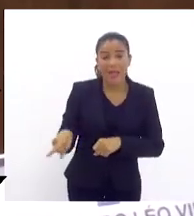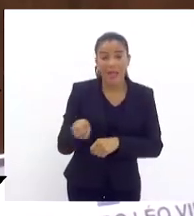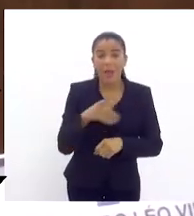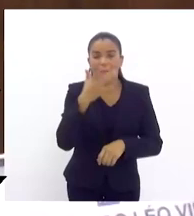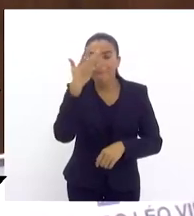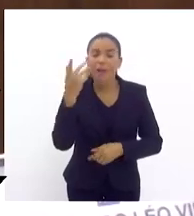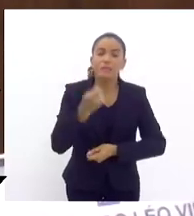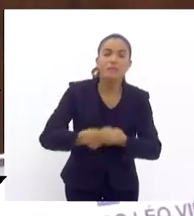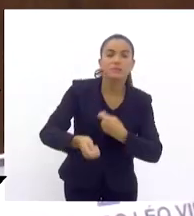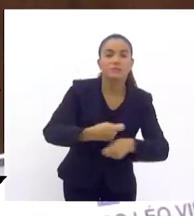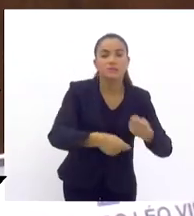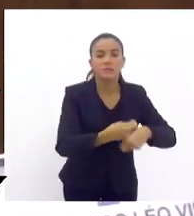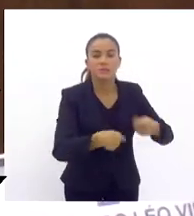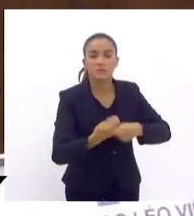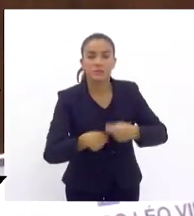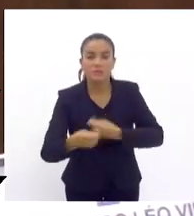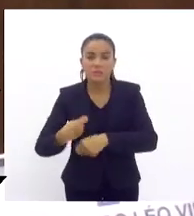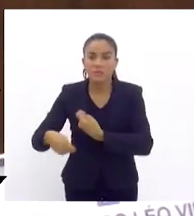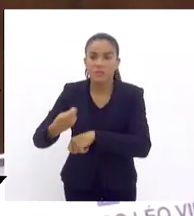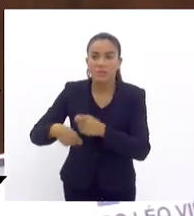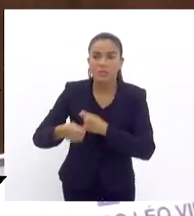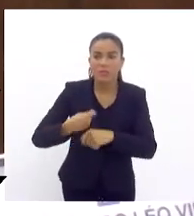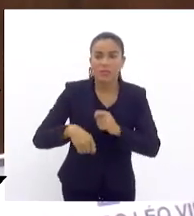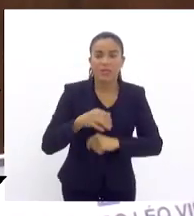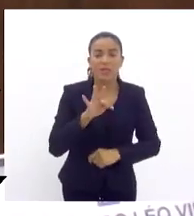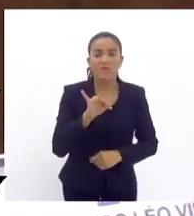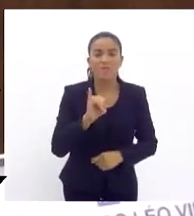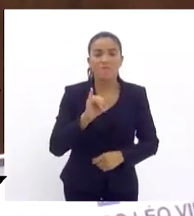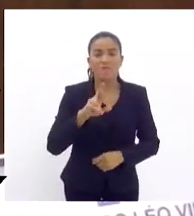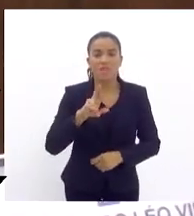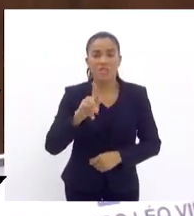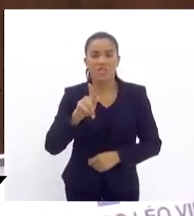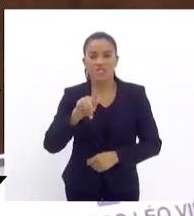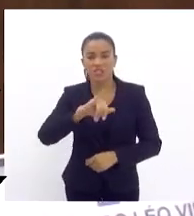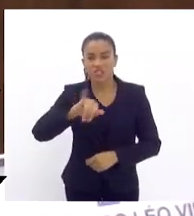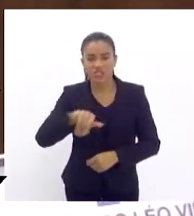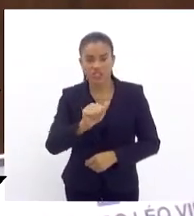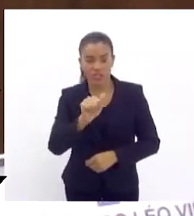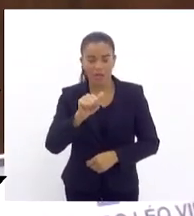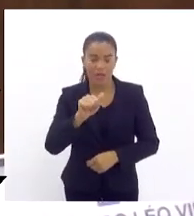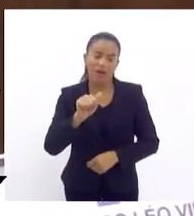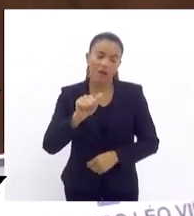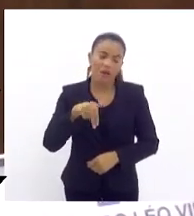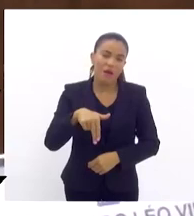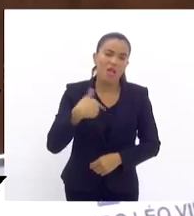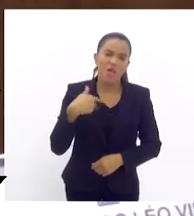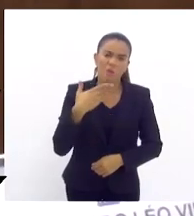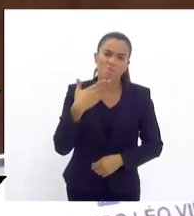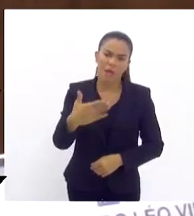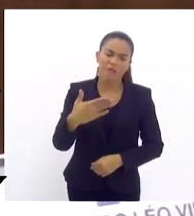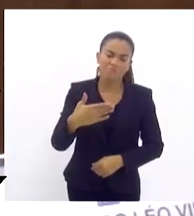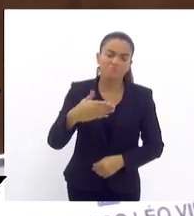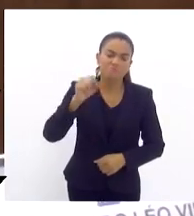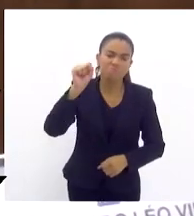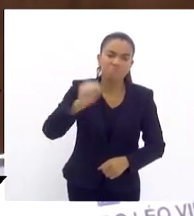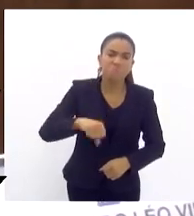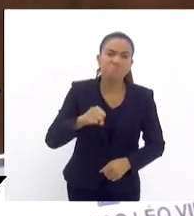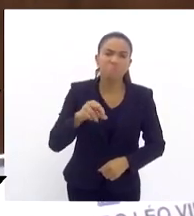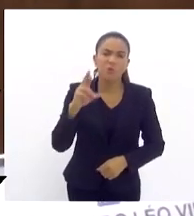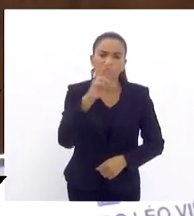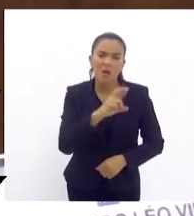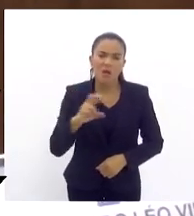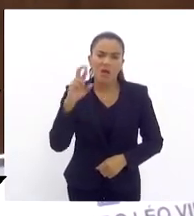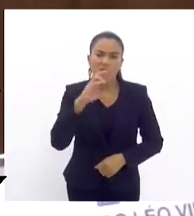negócio, ongueiros de plantão, Firjan. Eu solicito uma CPI, a gente tem a apontar aqui um monte de